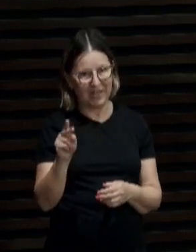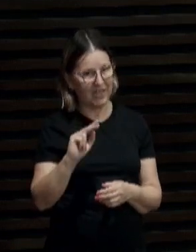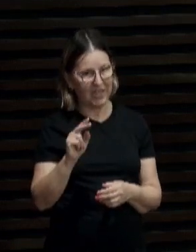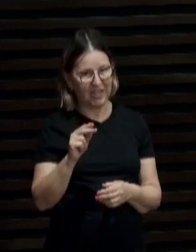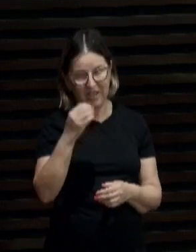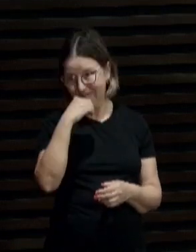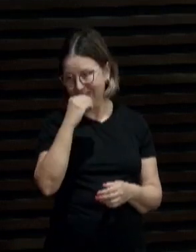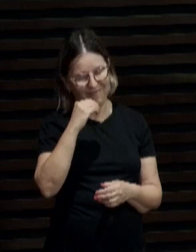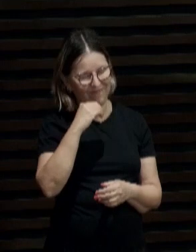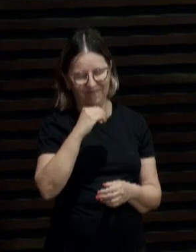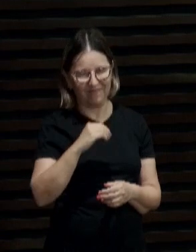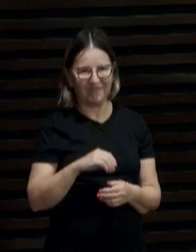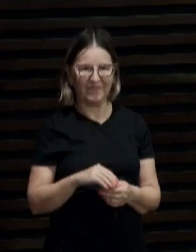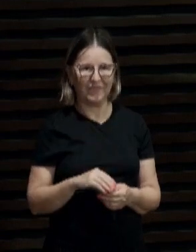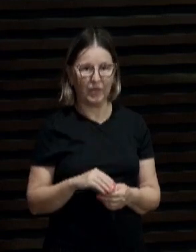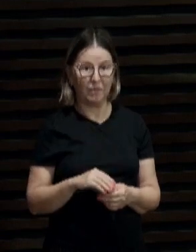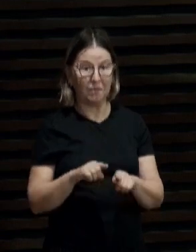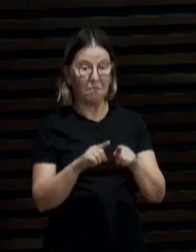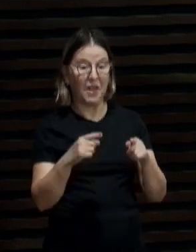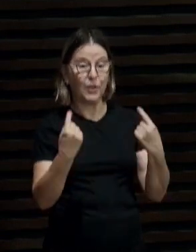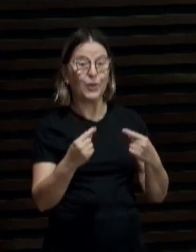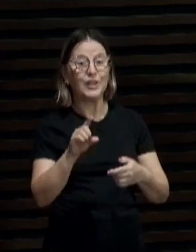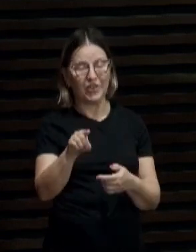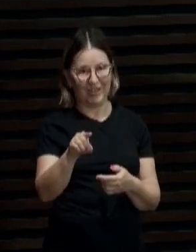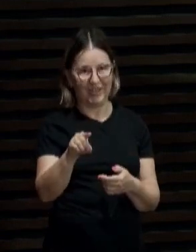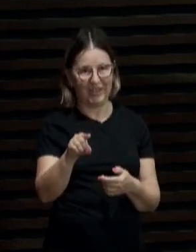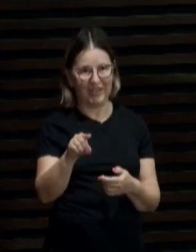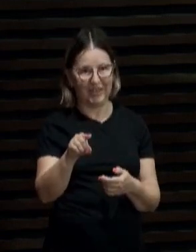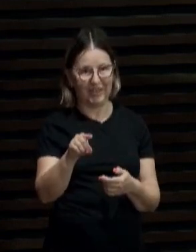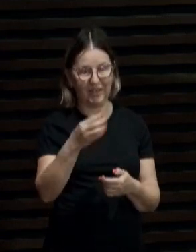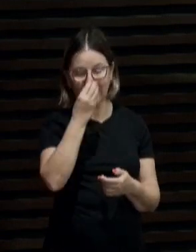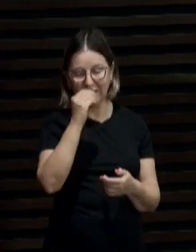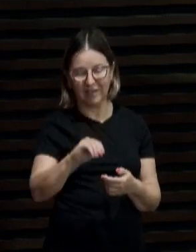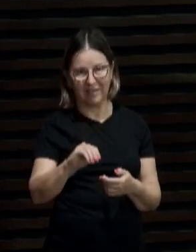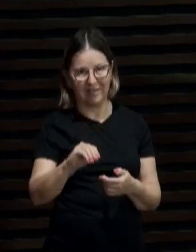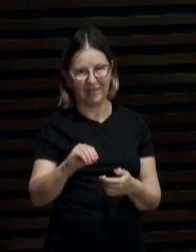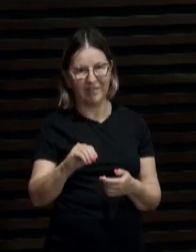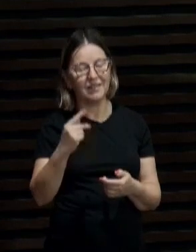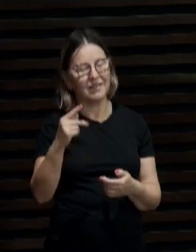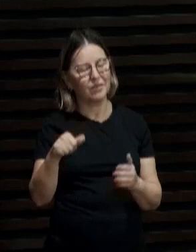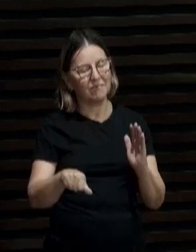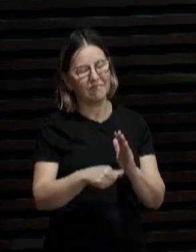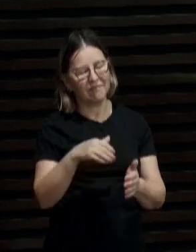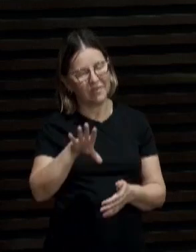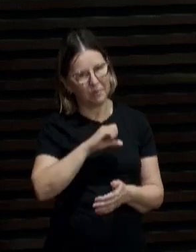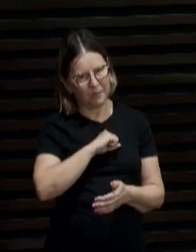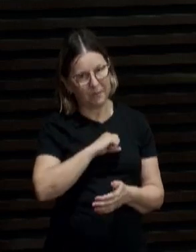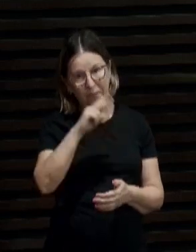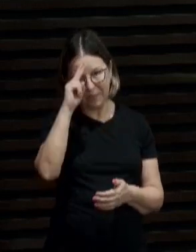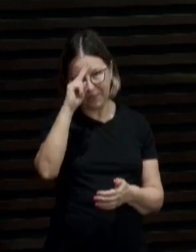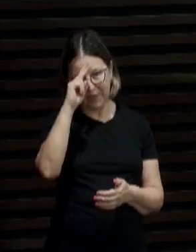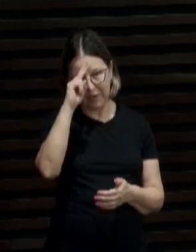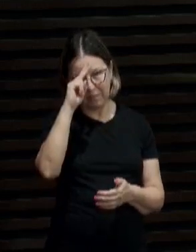esmorecer. Tenho, porém, contra ti, que abandonaste o teu primeiro amor. Lembra-te, pois,